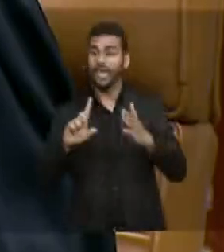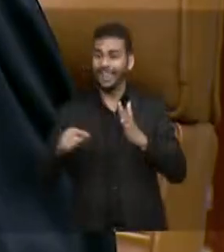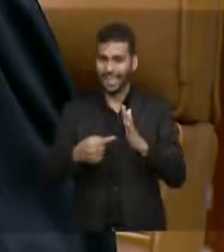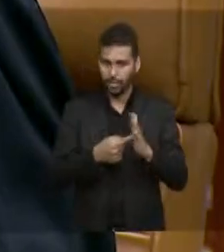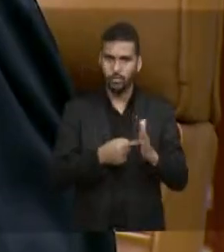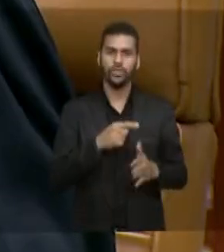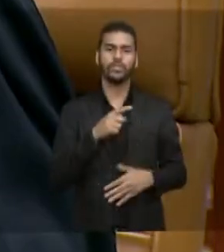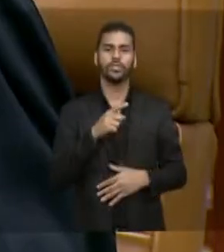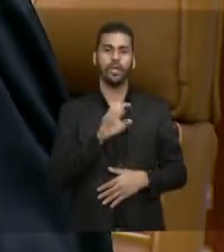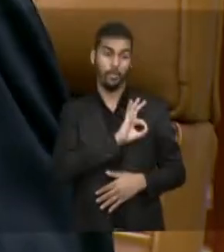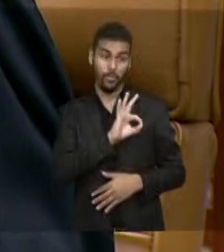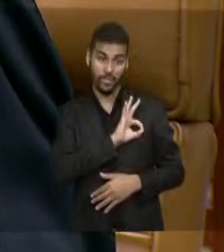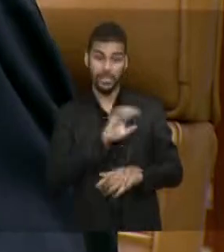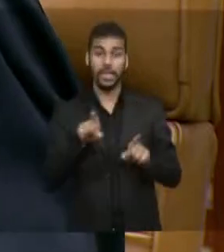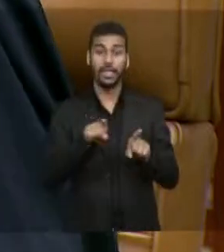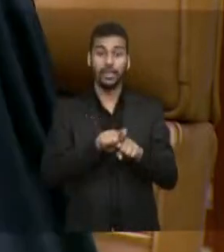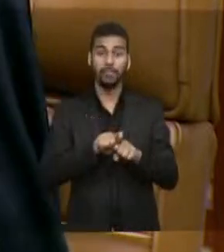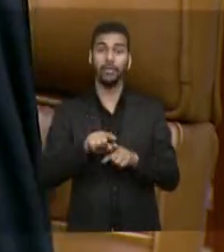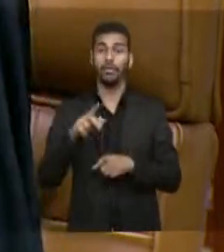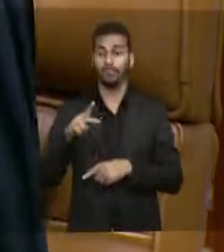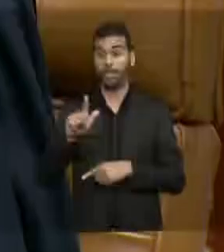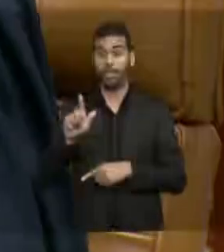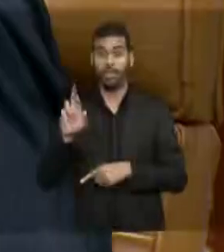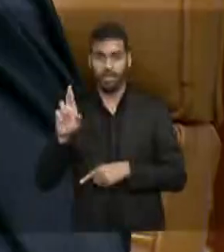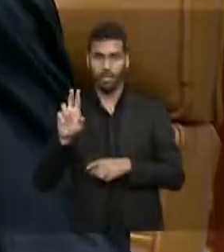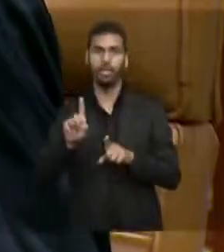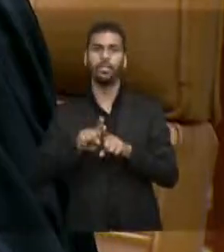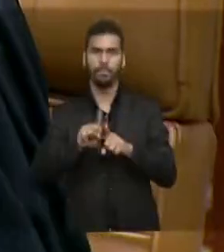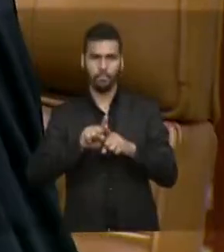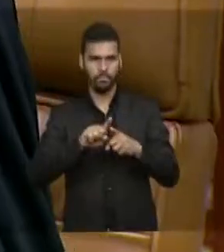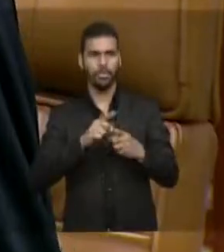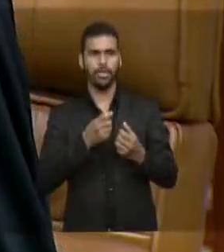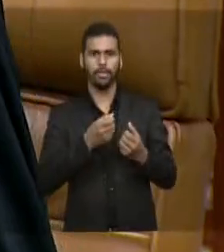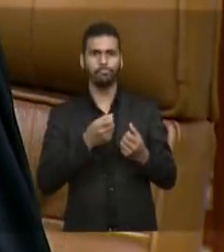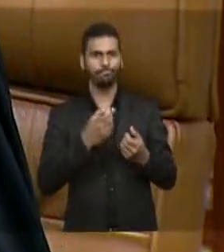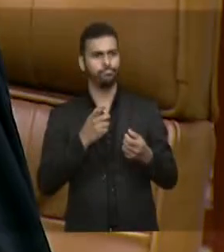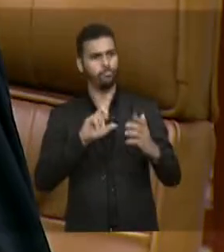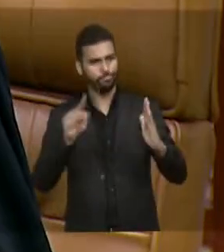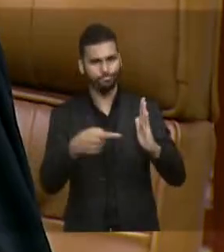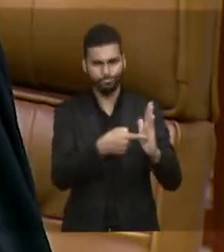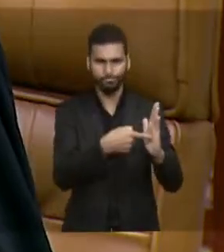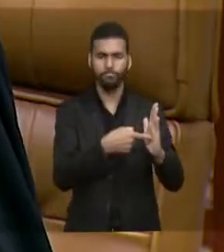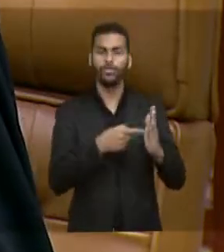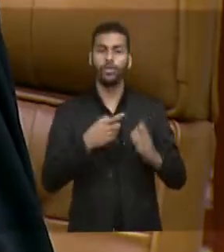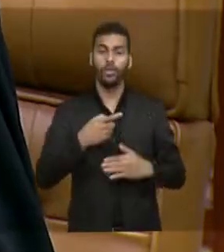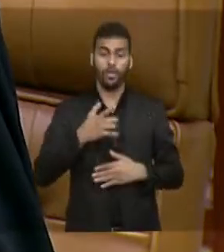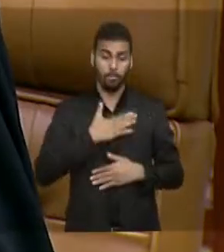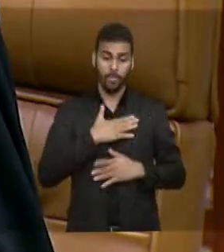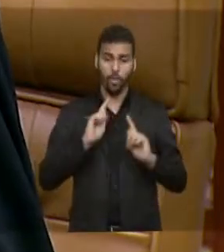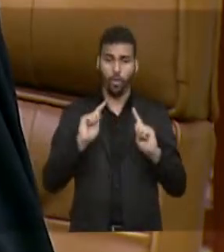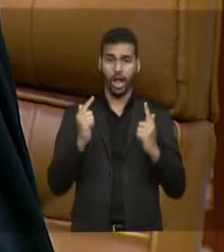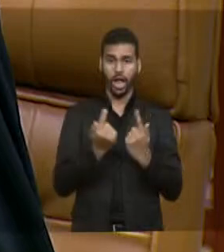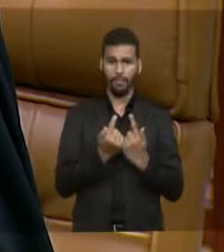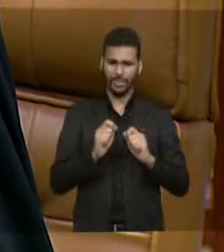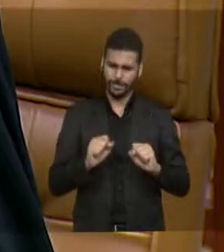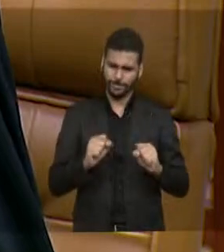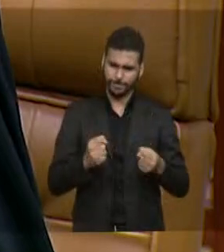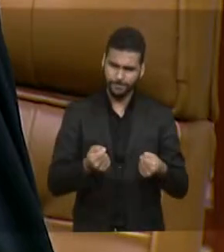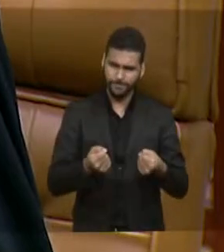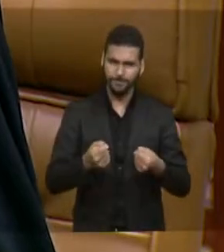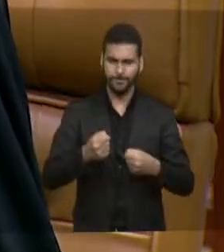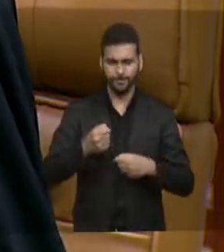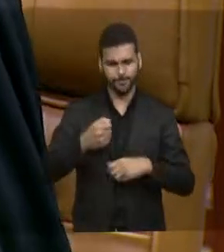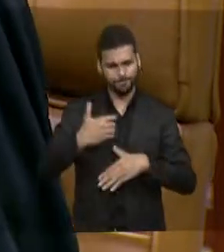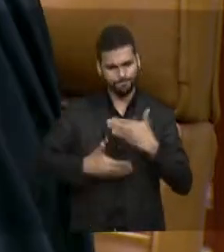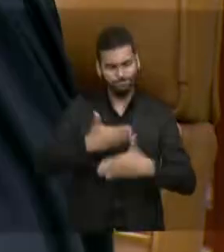Procuradoria Geral da República e todo o esforço do meu gabinete para que nós é